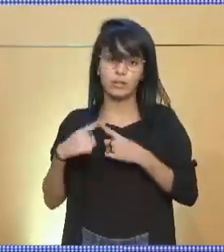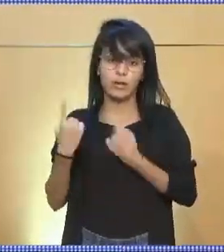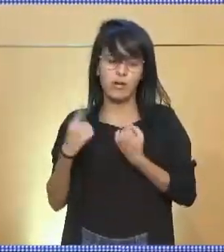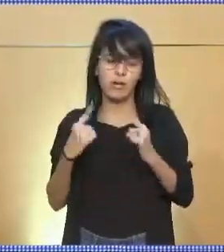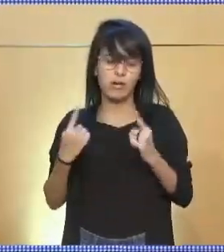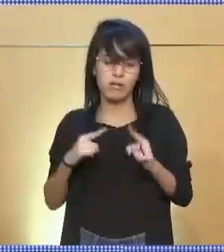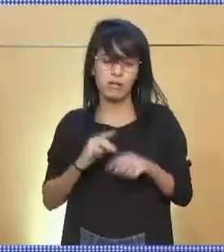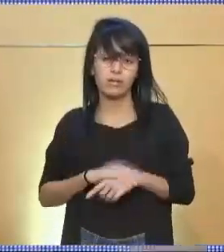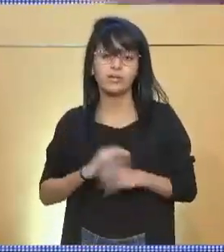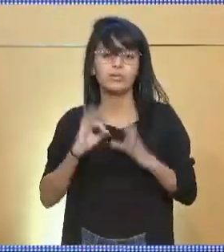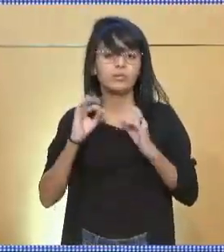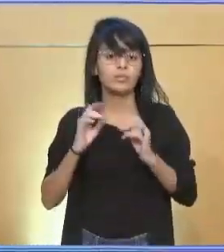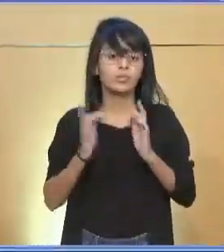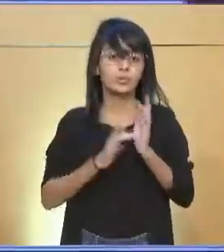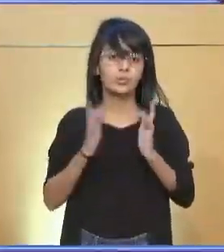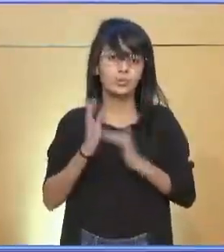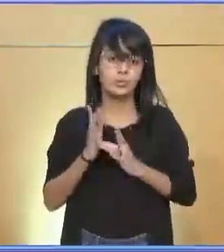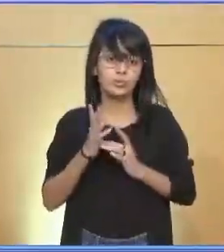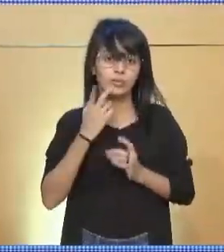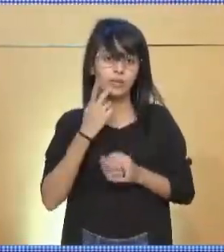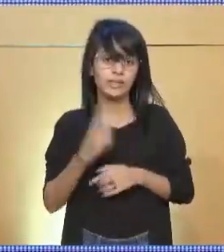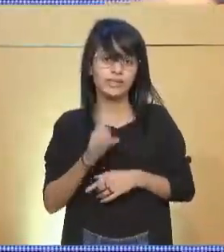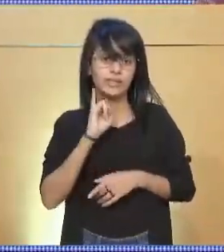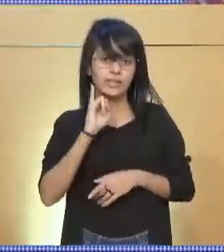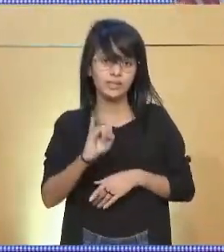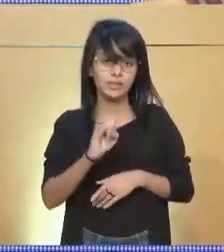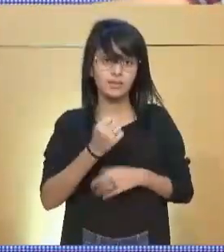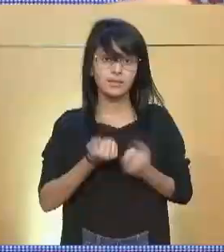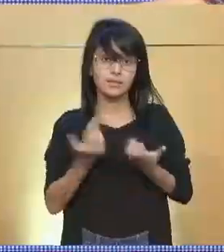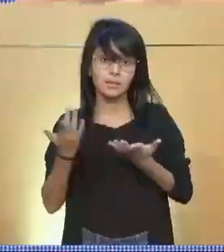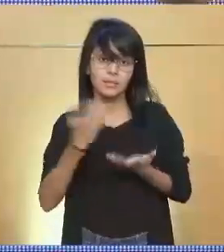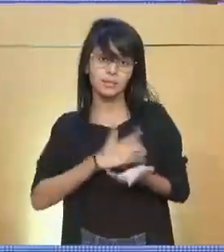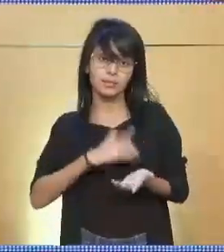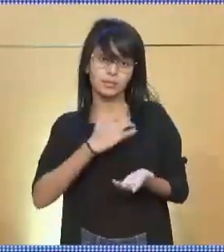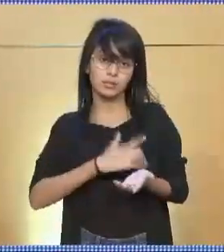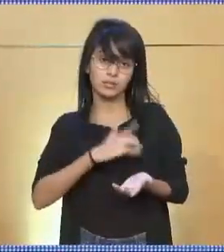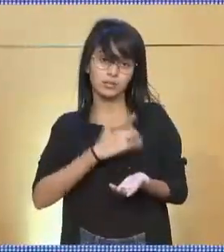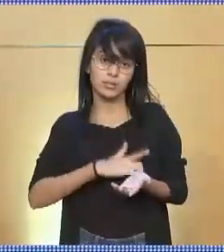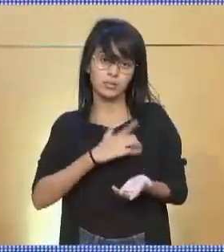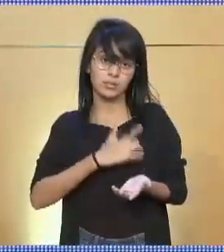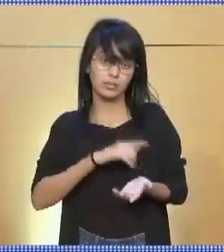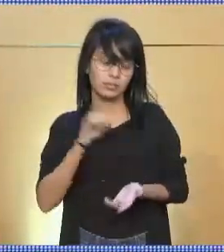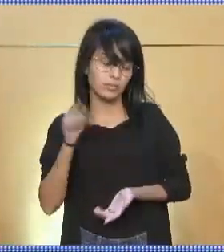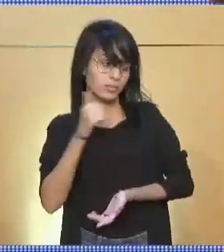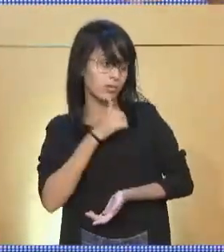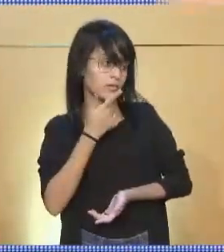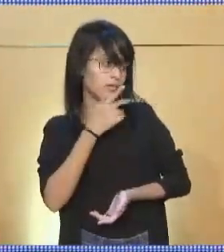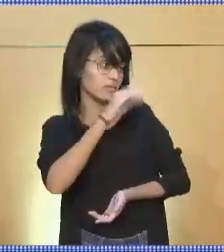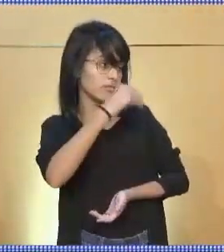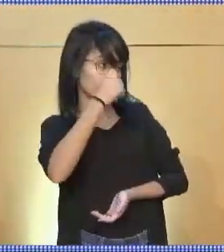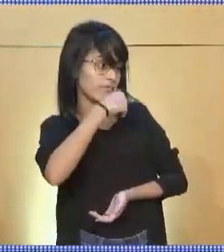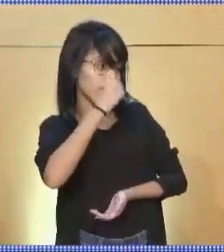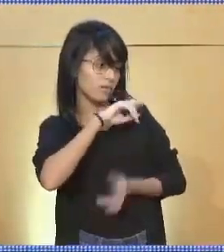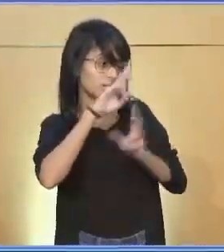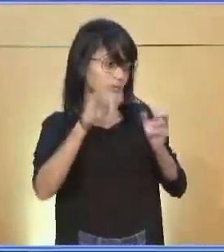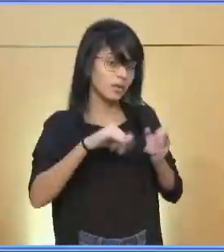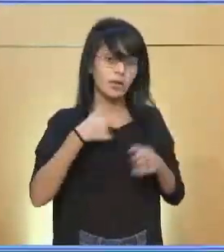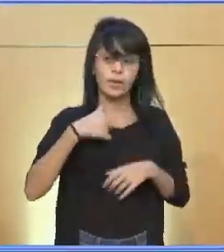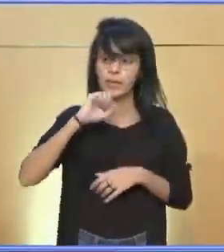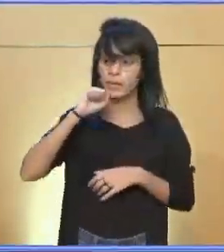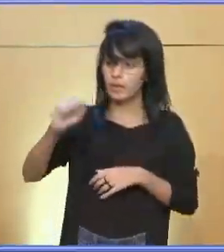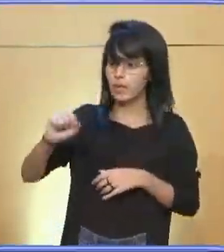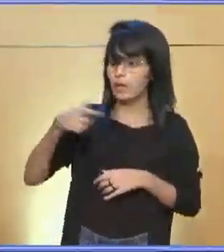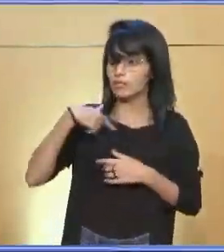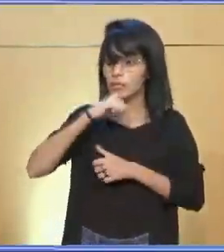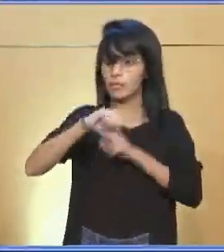Se Jesus falasse, se Jesus oferecesse misericórdia à mulher, fala, você é fraco em relação aos mandamentos. Jesus manda matar e diz assim, você